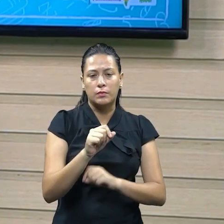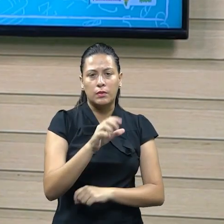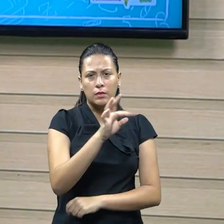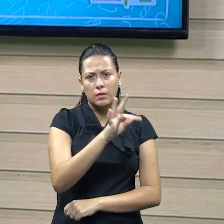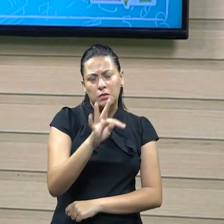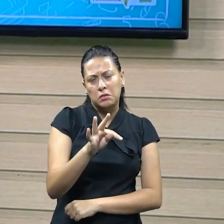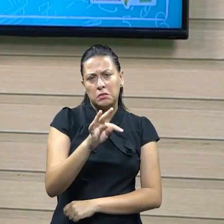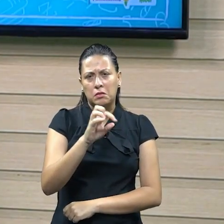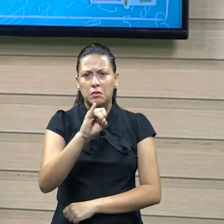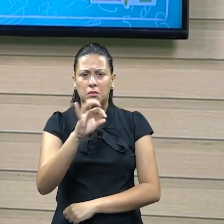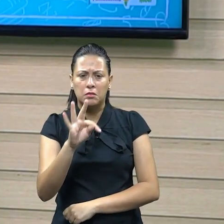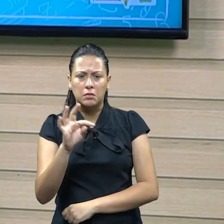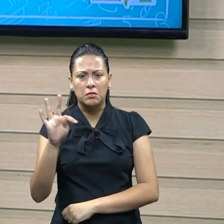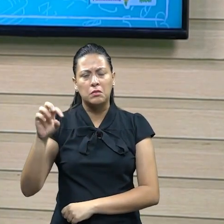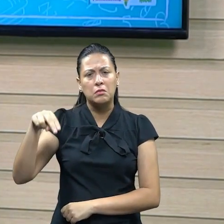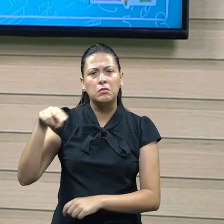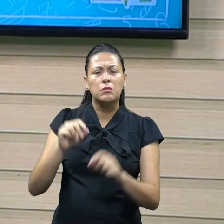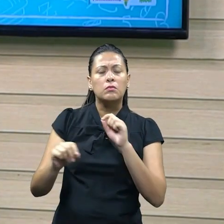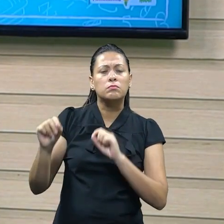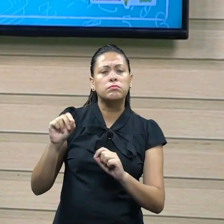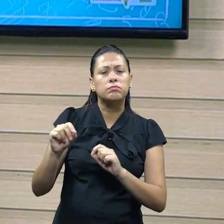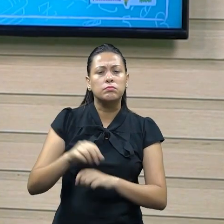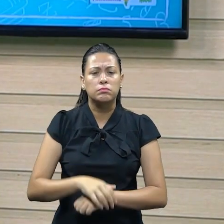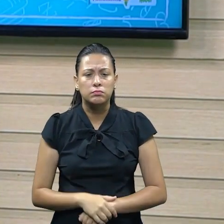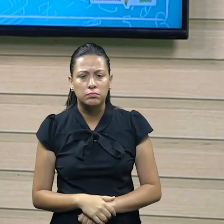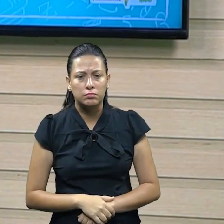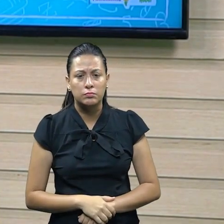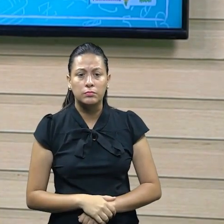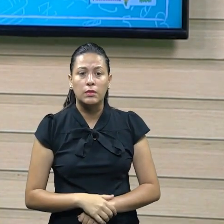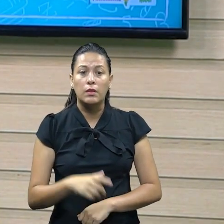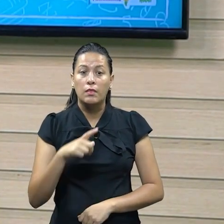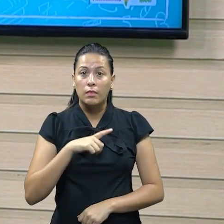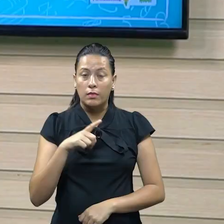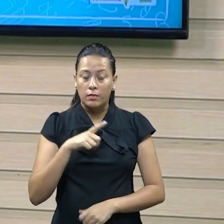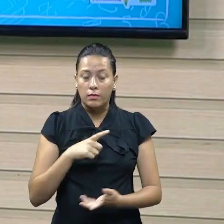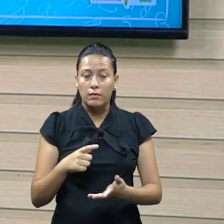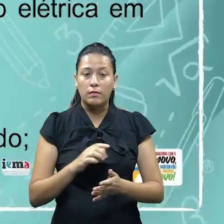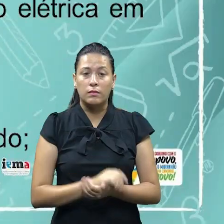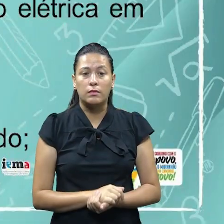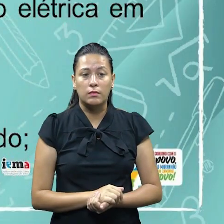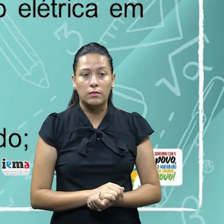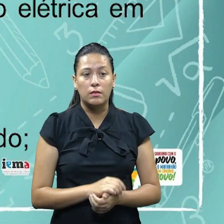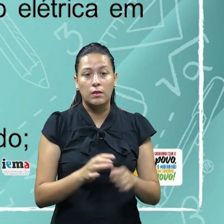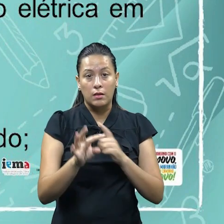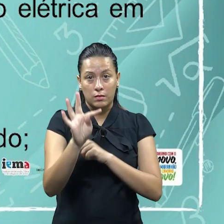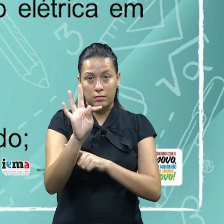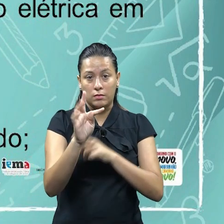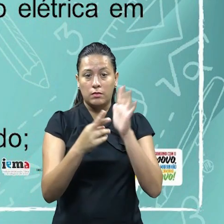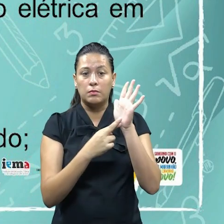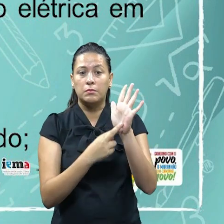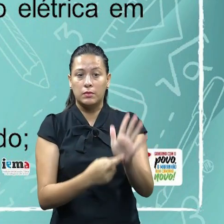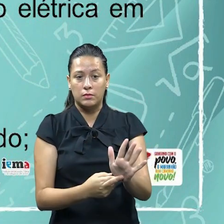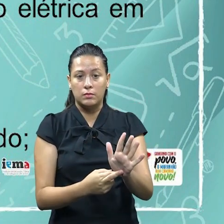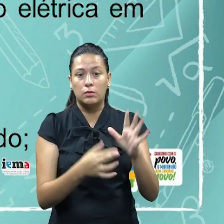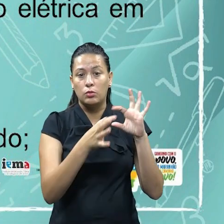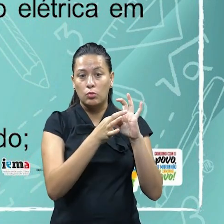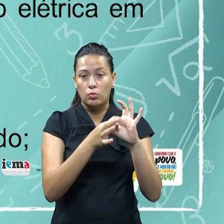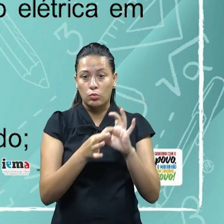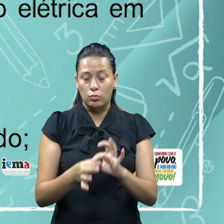ou IT, elas têm uma simbologia. A primeira letra, ela representa a situação